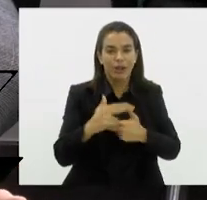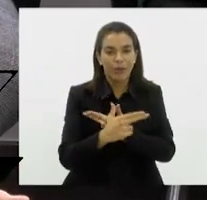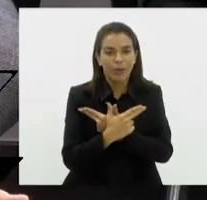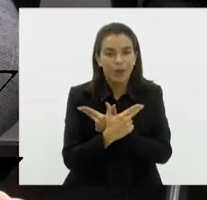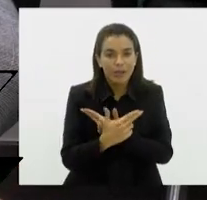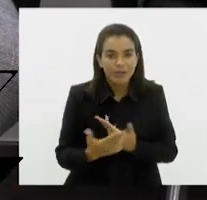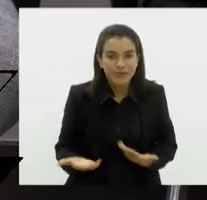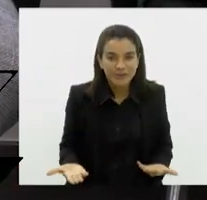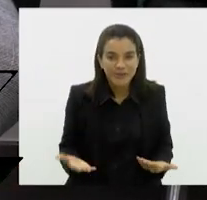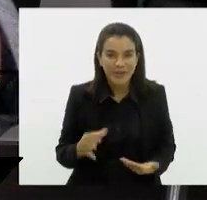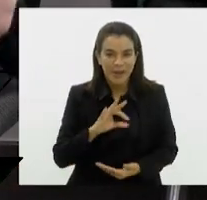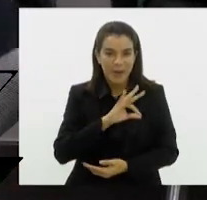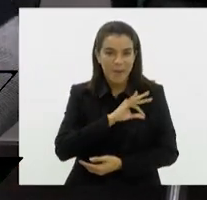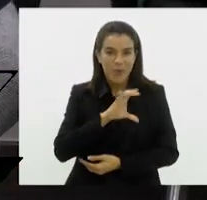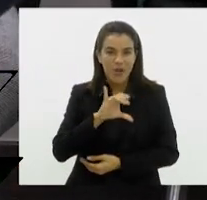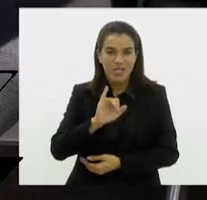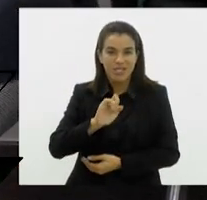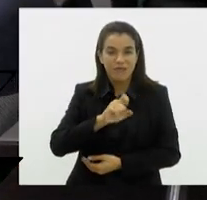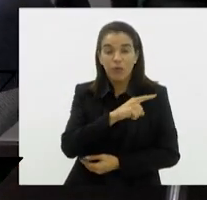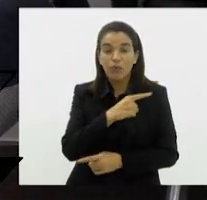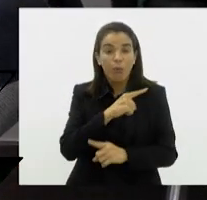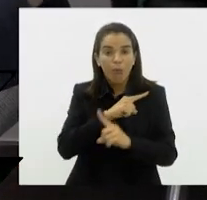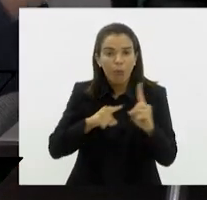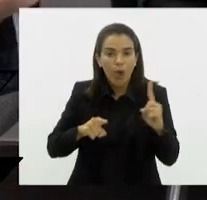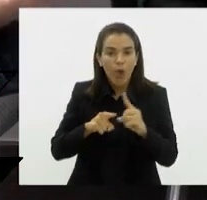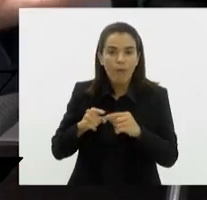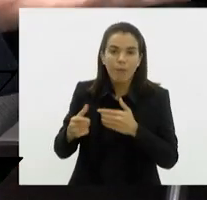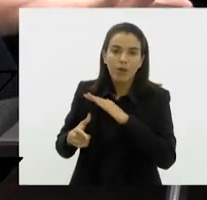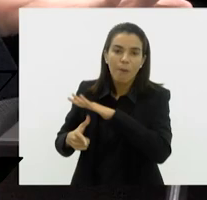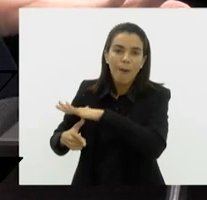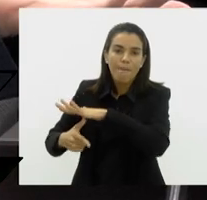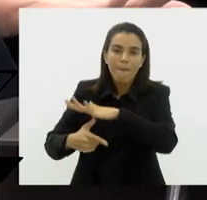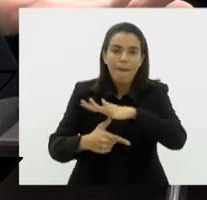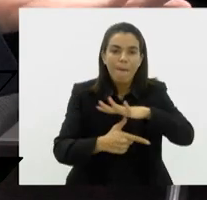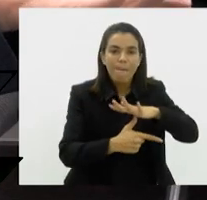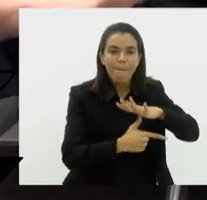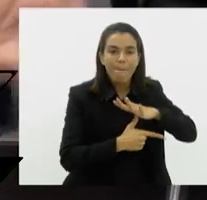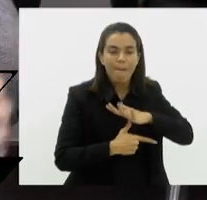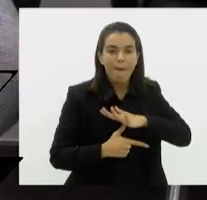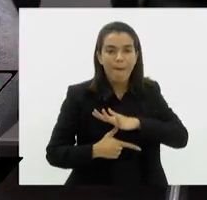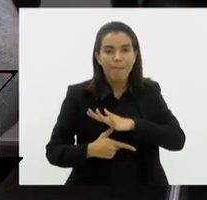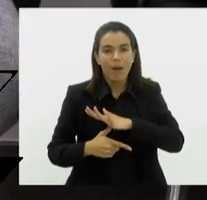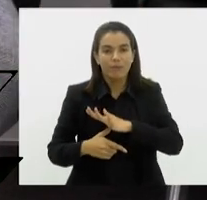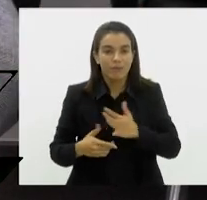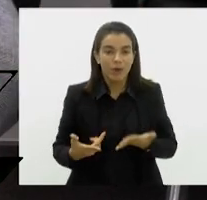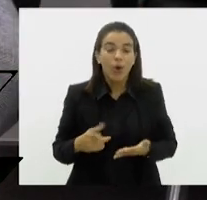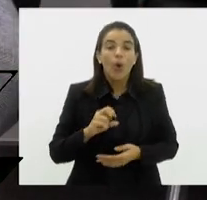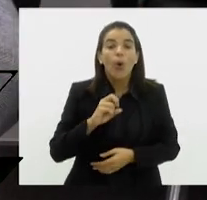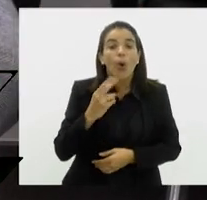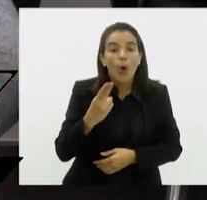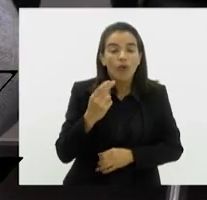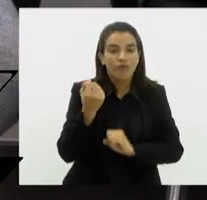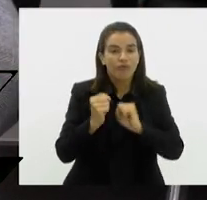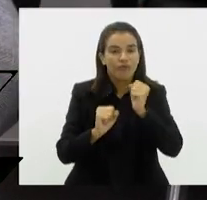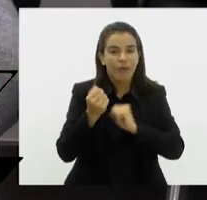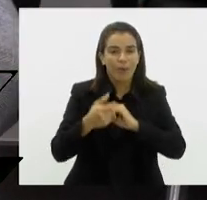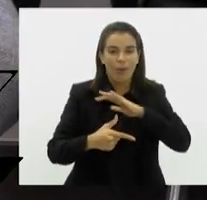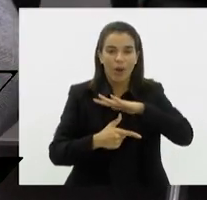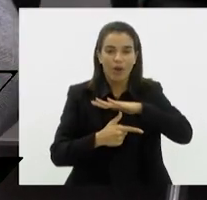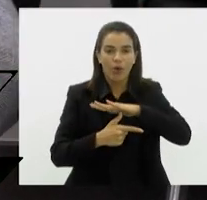a Polícia Civil não pode mais operar daquela, mas não tem. Ou mandar fazer helicóptero silencioso. A gente saiu da linha, mas eu sou